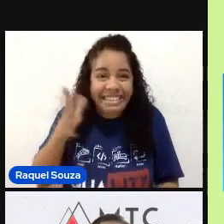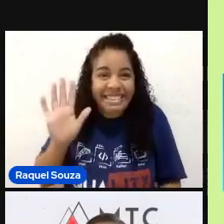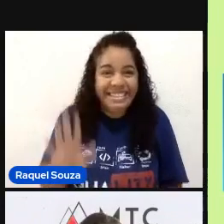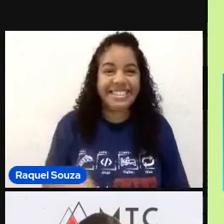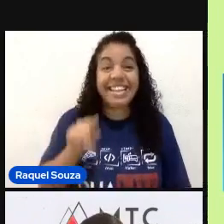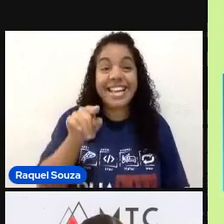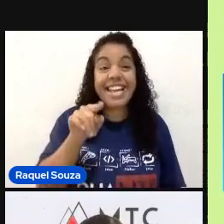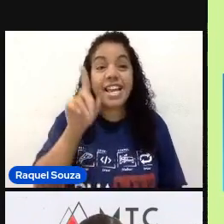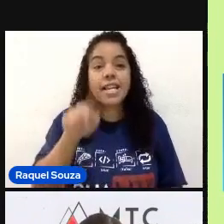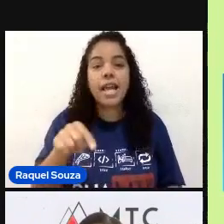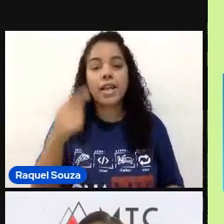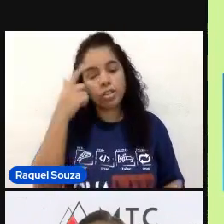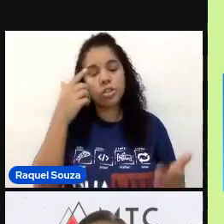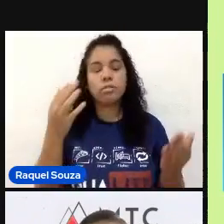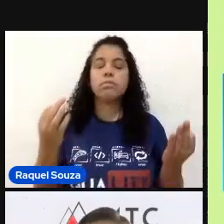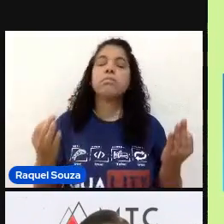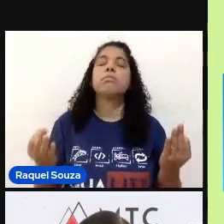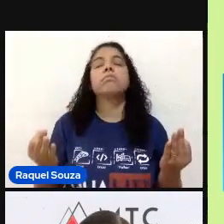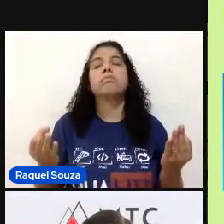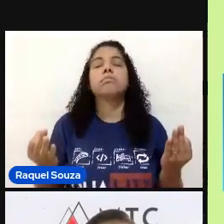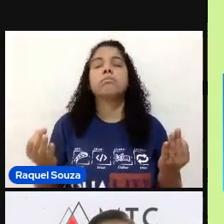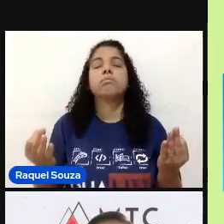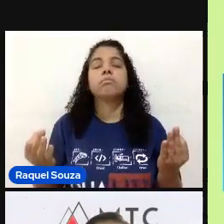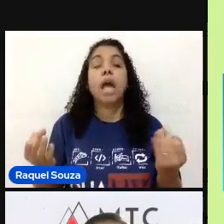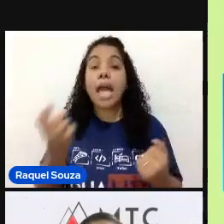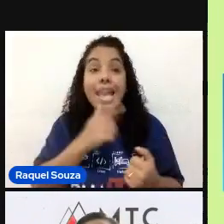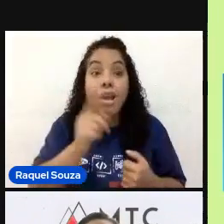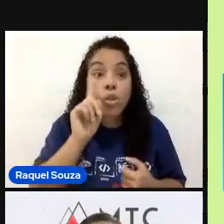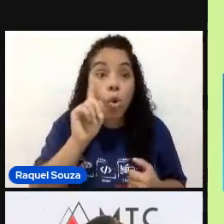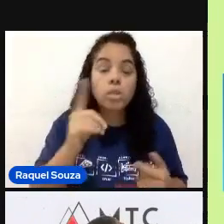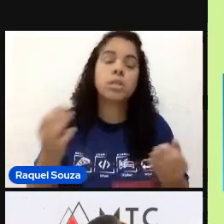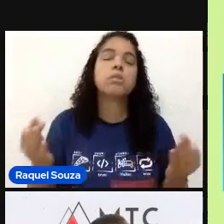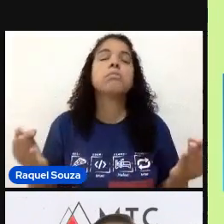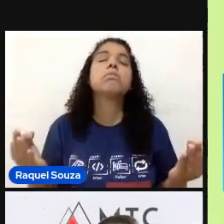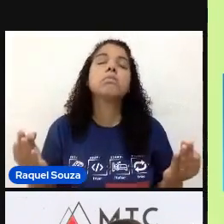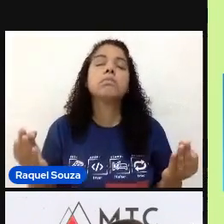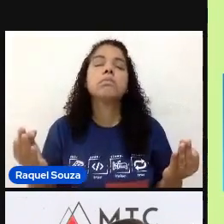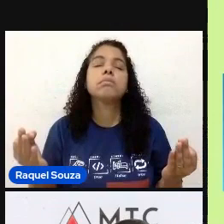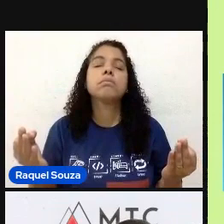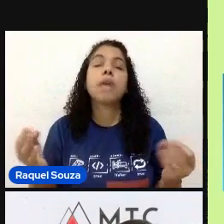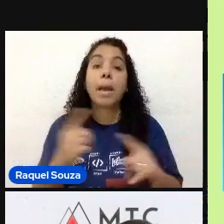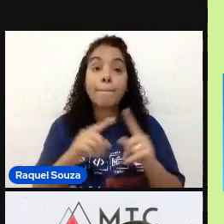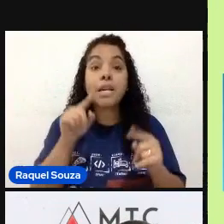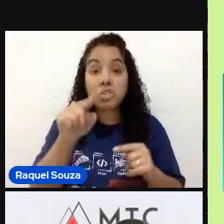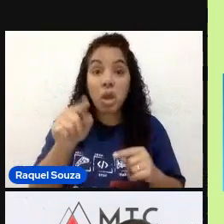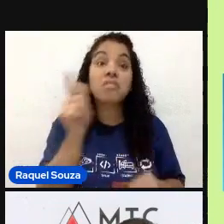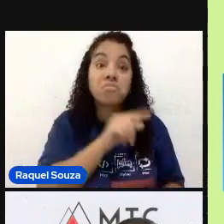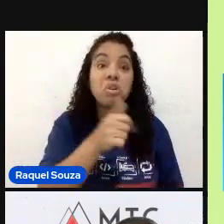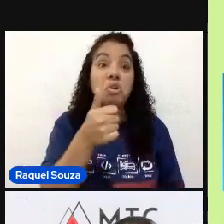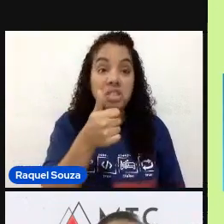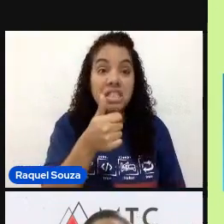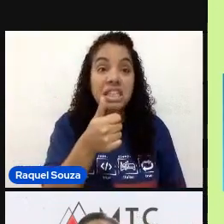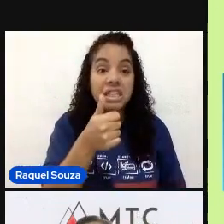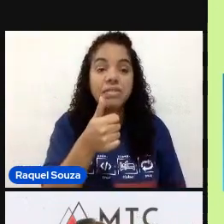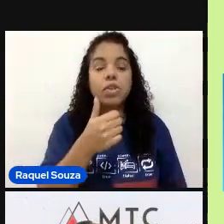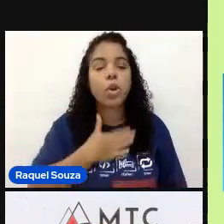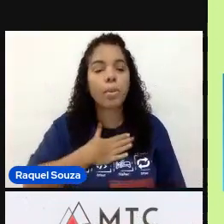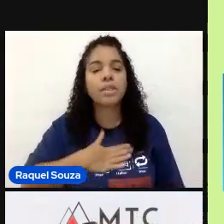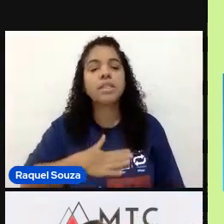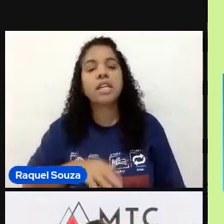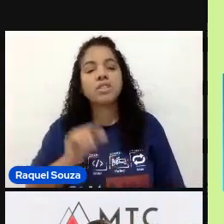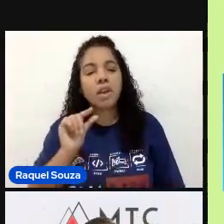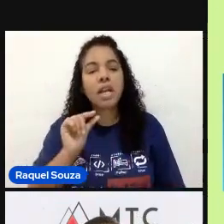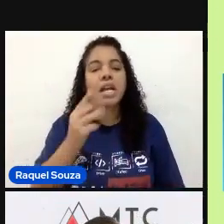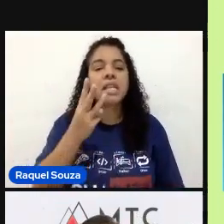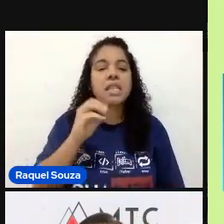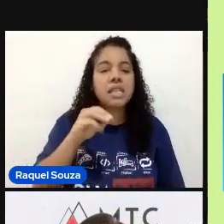de meditação. Eu não consigo meditar, mas com ele eu consegui. Então eu comecei devagarinho, 30 minutos,